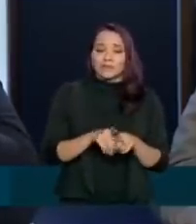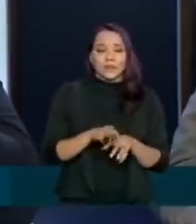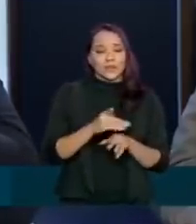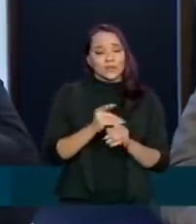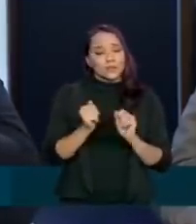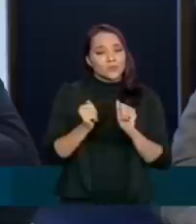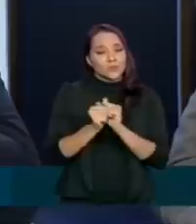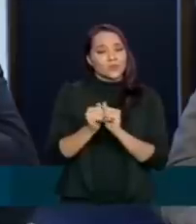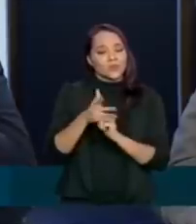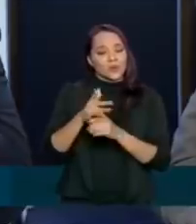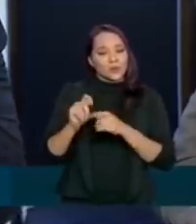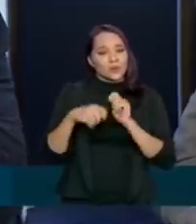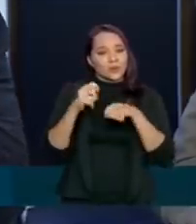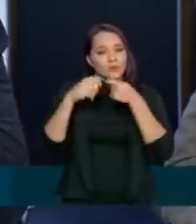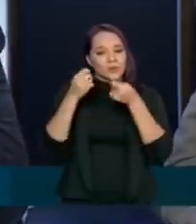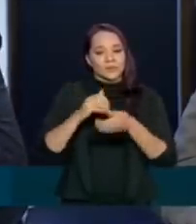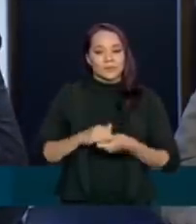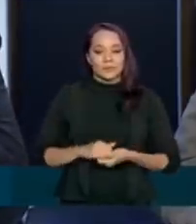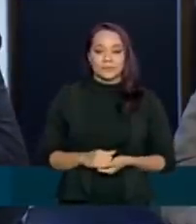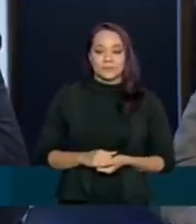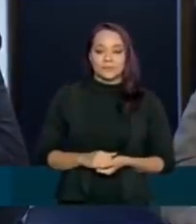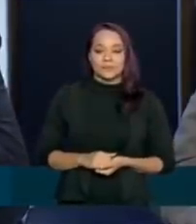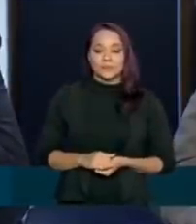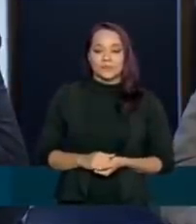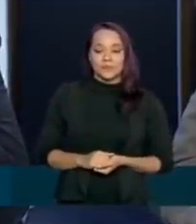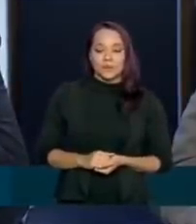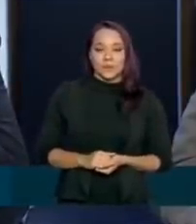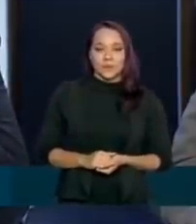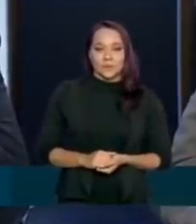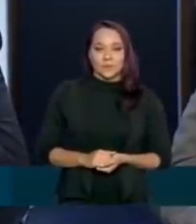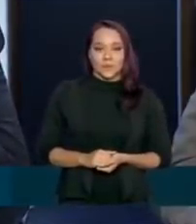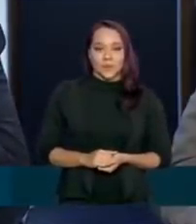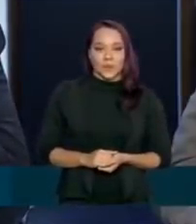com a economia. Pode ir.